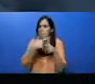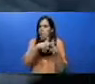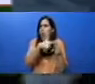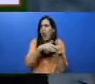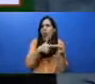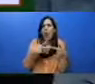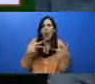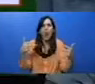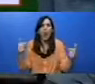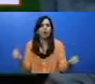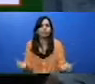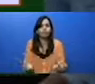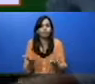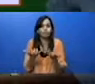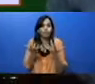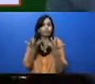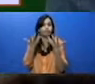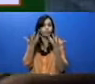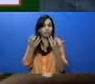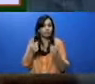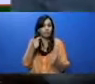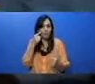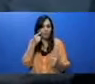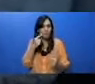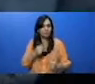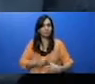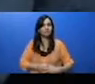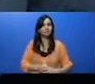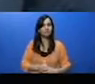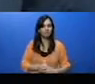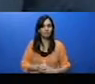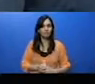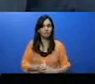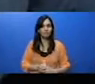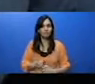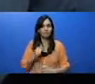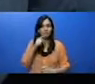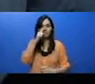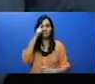com queimadas, tá? Vamos continuar?